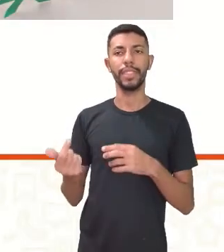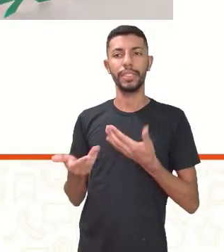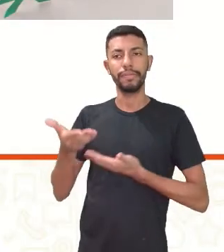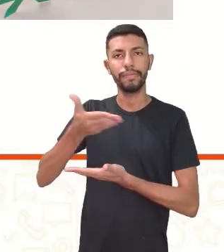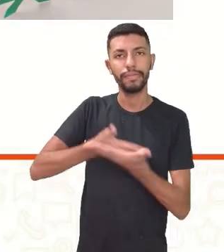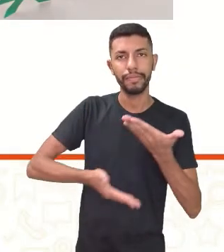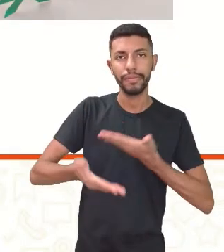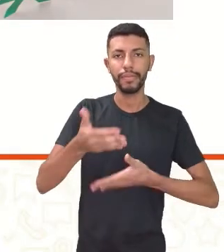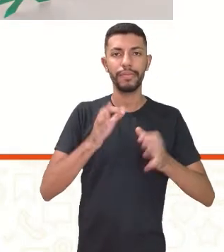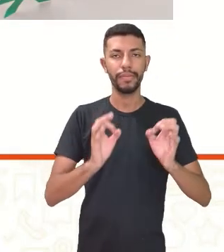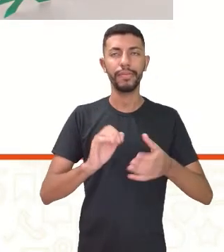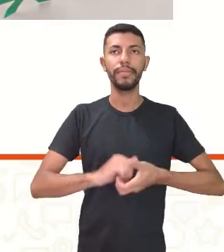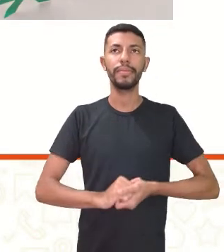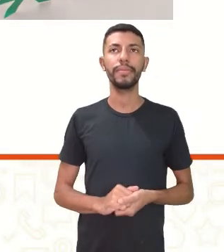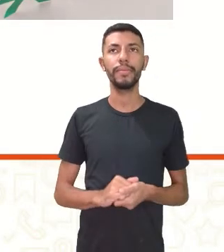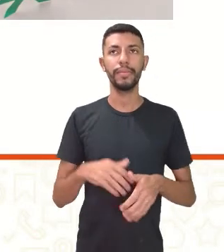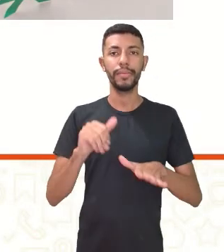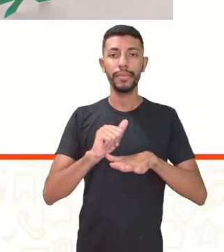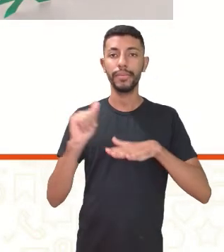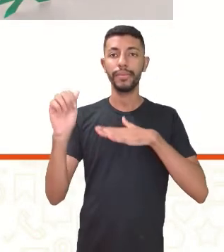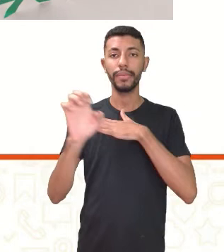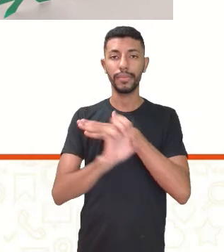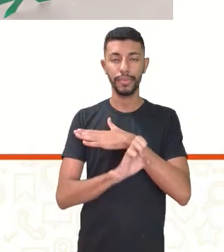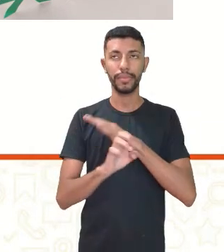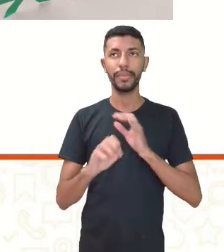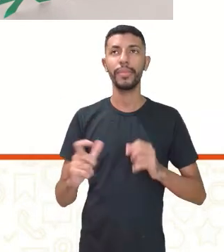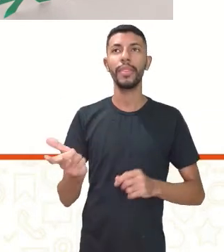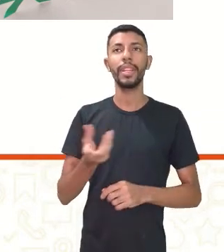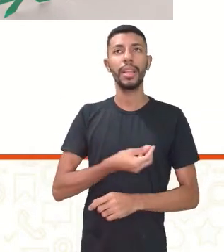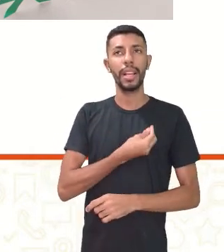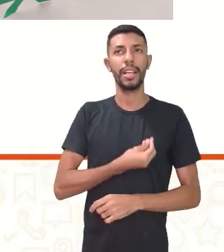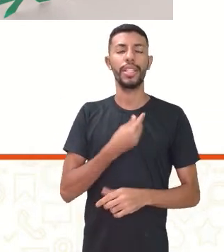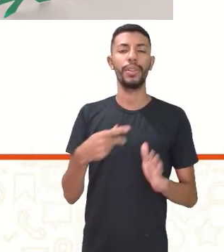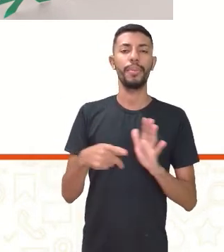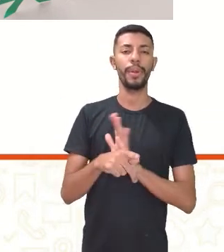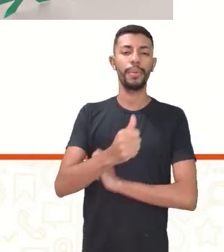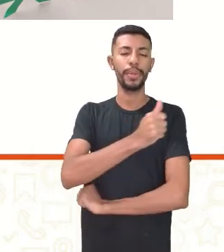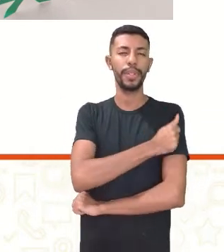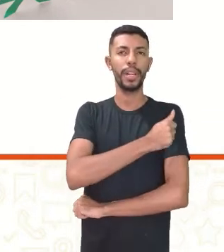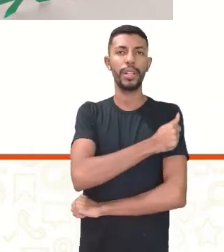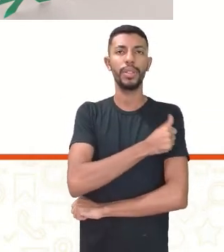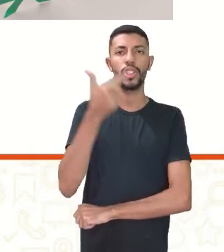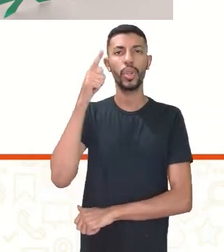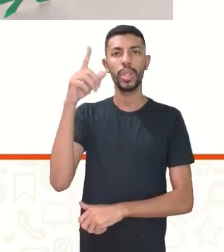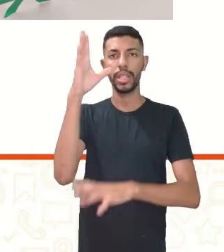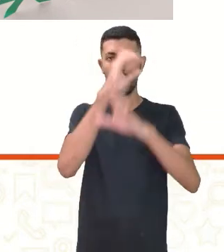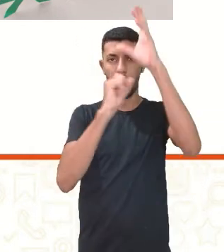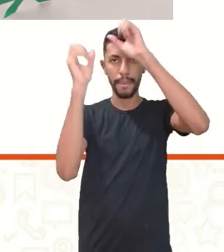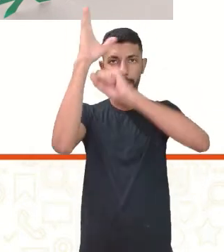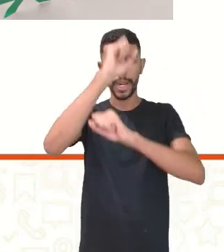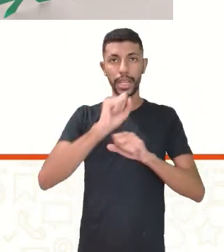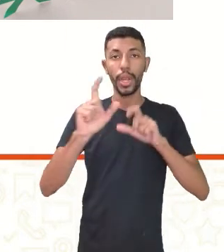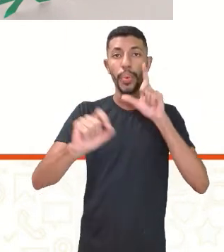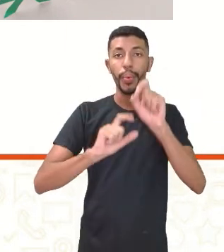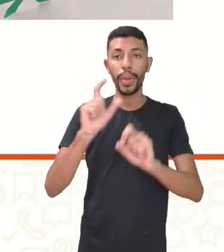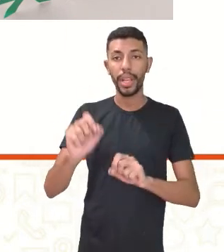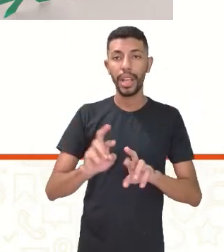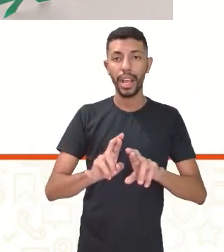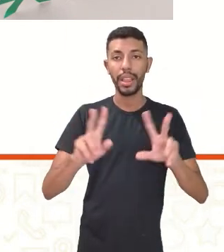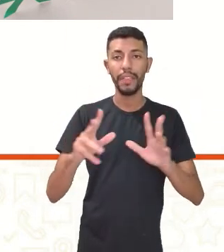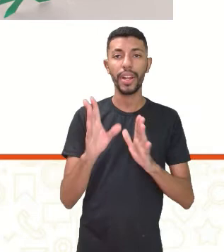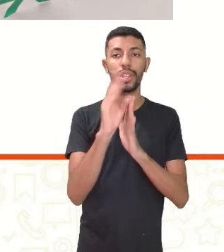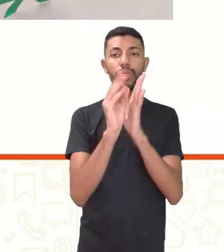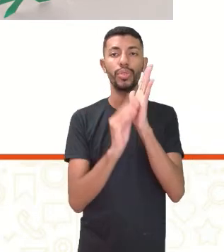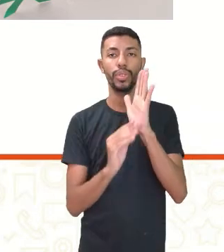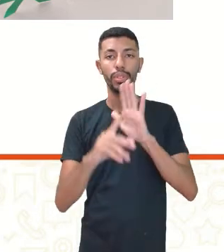O atendimento educacional especializado existe para que os estudantes possam aprender o que é diferente dos